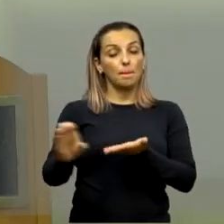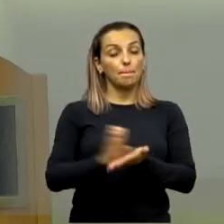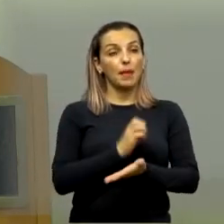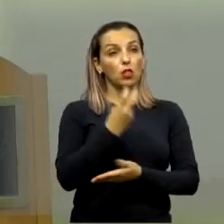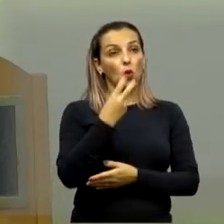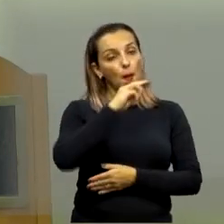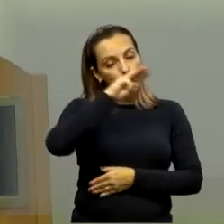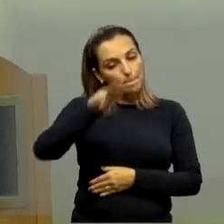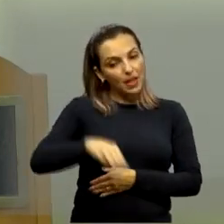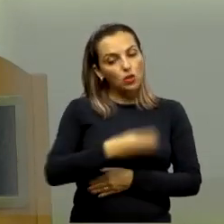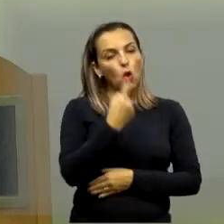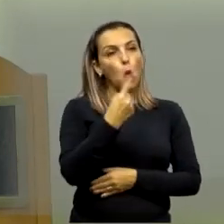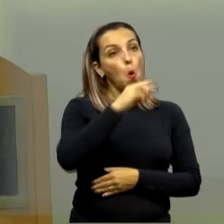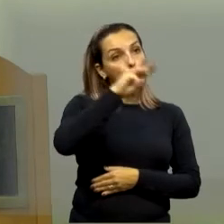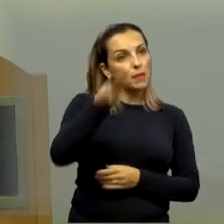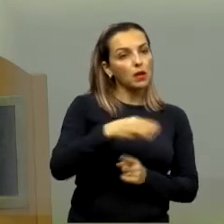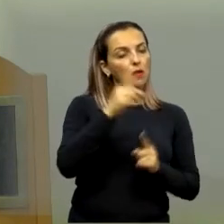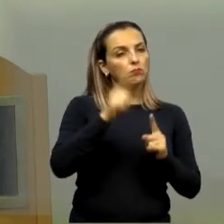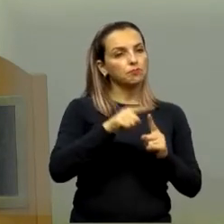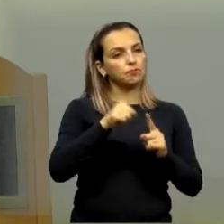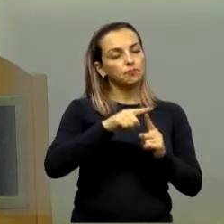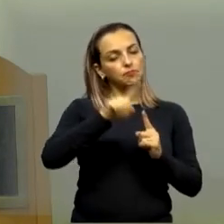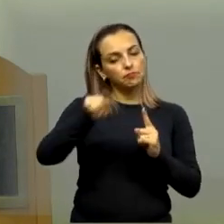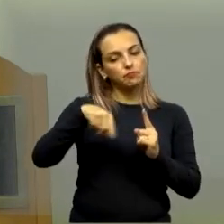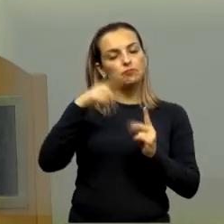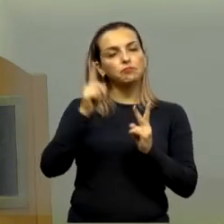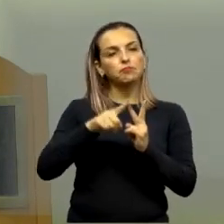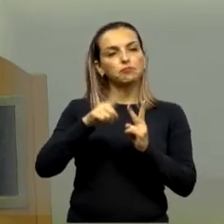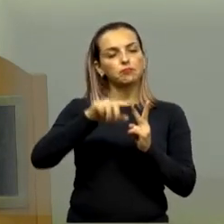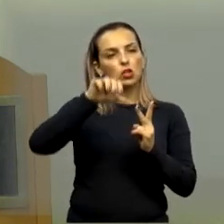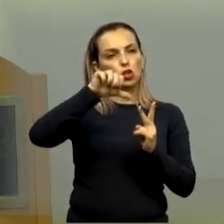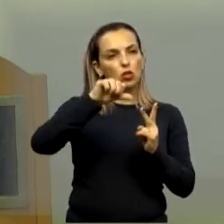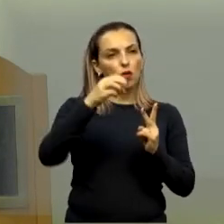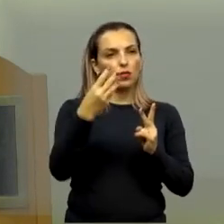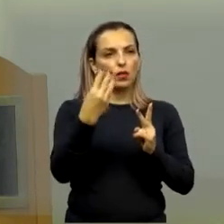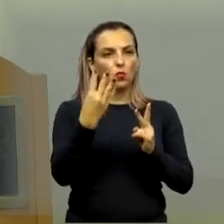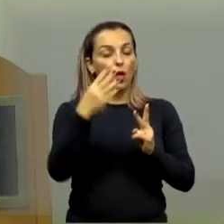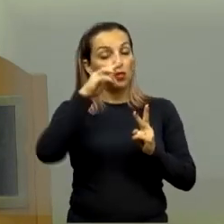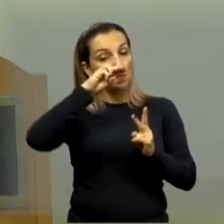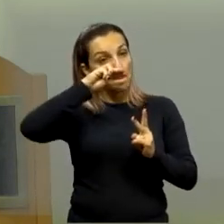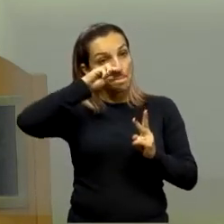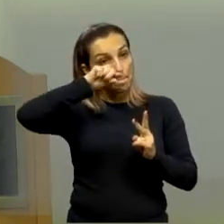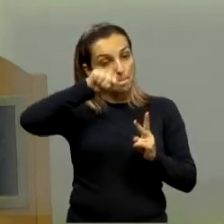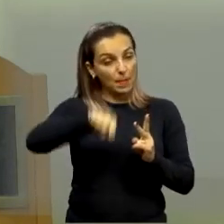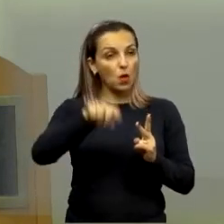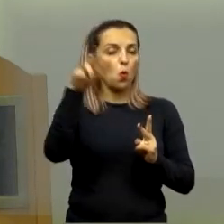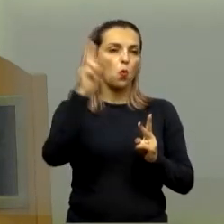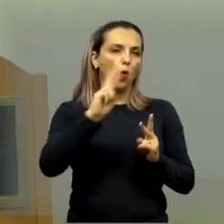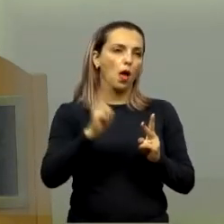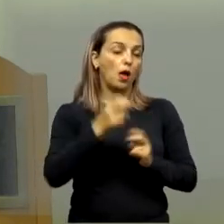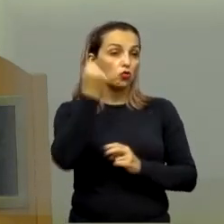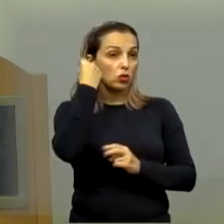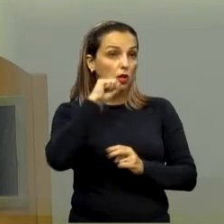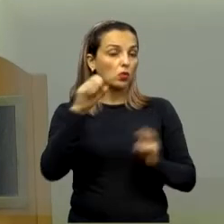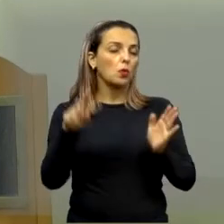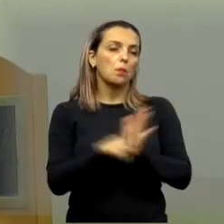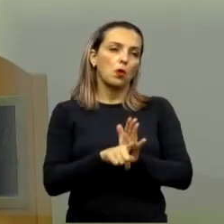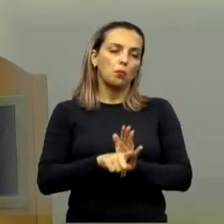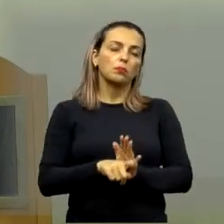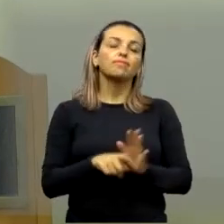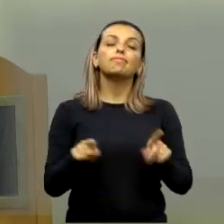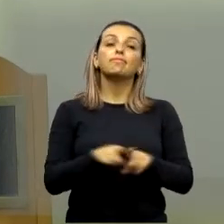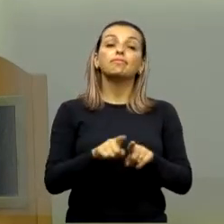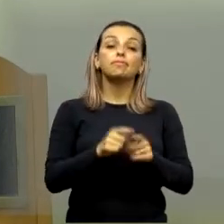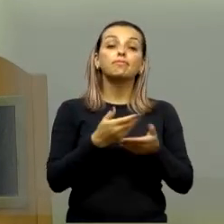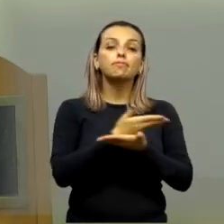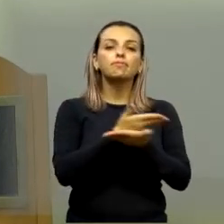dois milhões e o presidente e 1 Milhão do do posto mas 930 e pouco saída do Senador Alexandre e